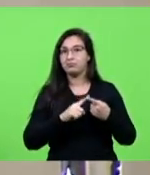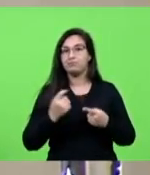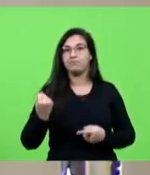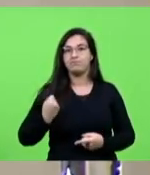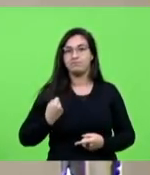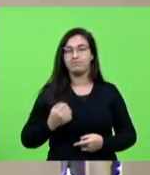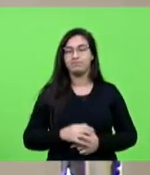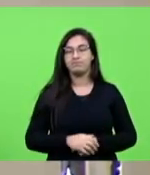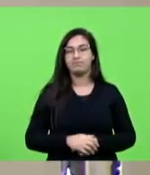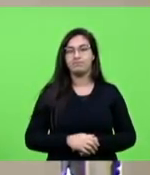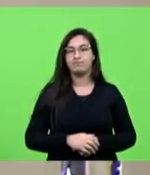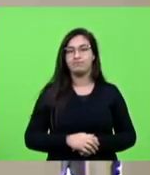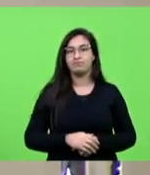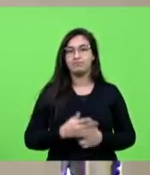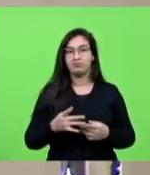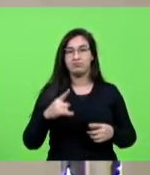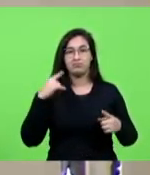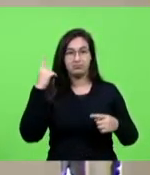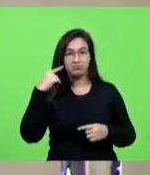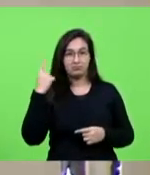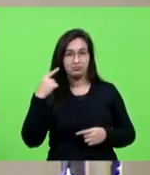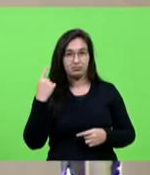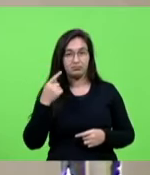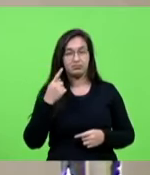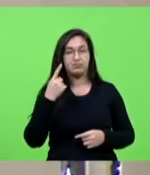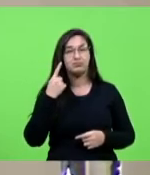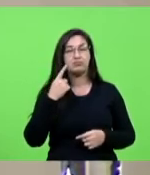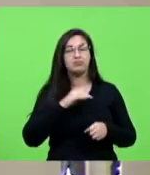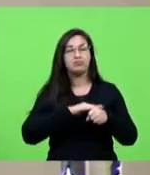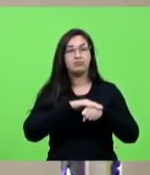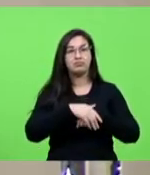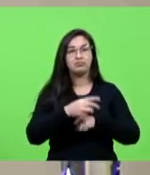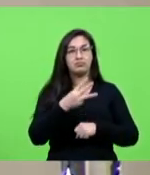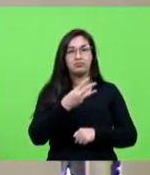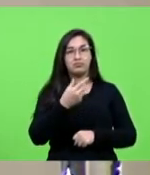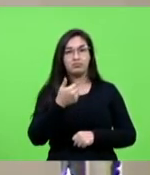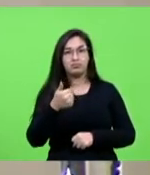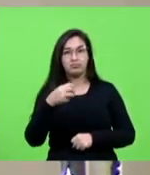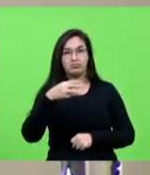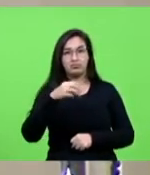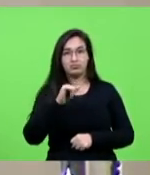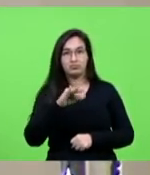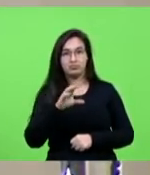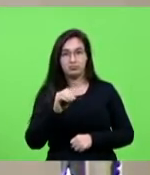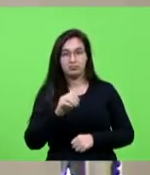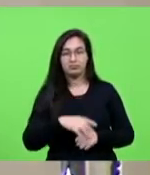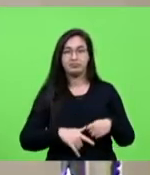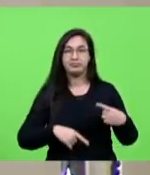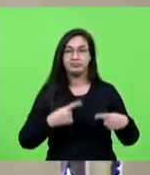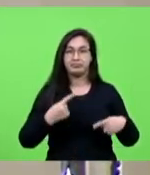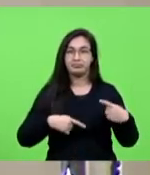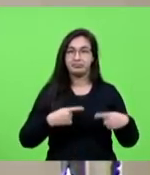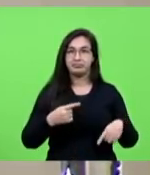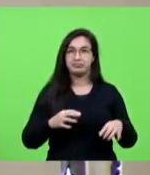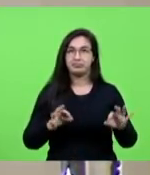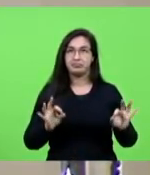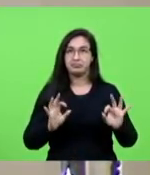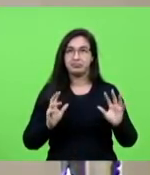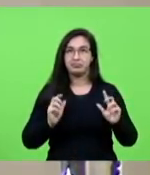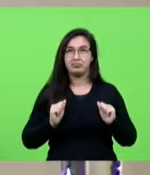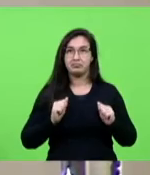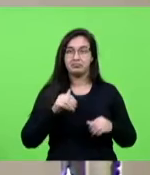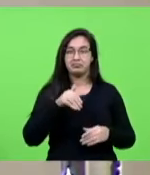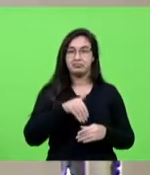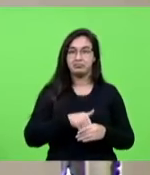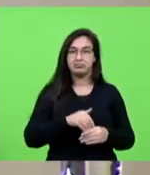ameaçava tirar a própria vida em meio a surto psicótico na noite do dia 31 de maio. Em discussão. Não havendo quem queira discutir, em votação. Deputados que aprovam, permaneçam